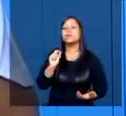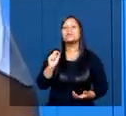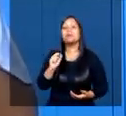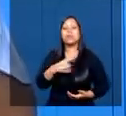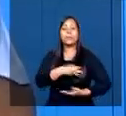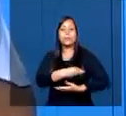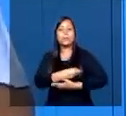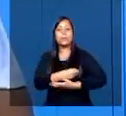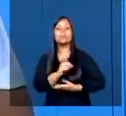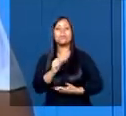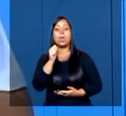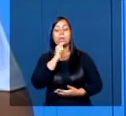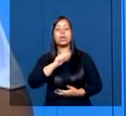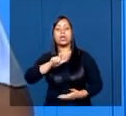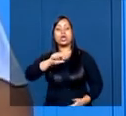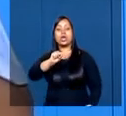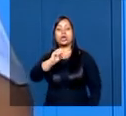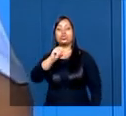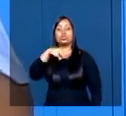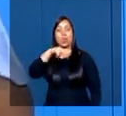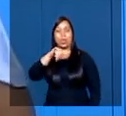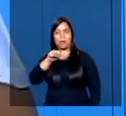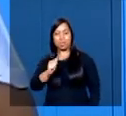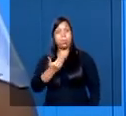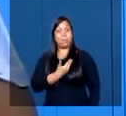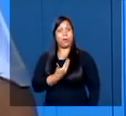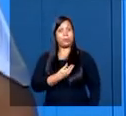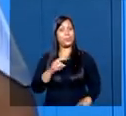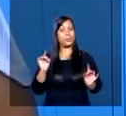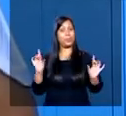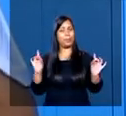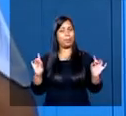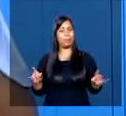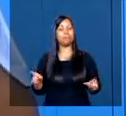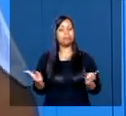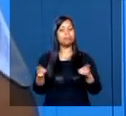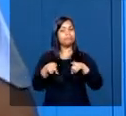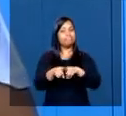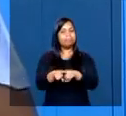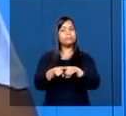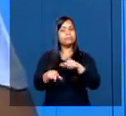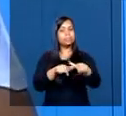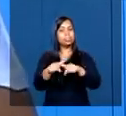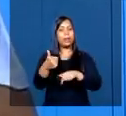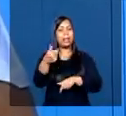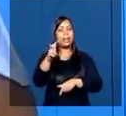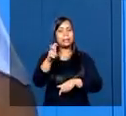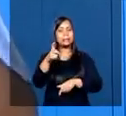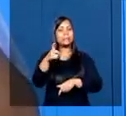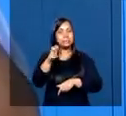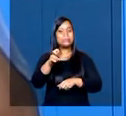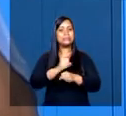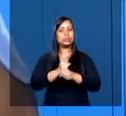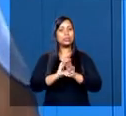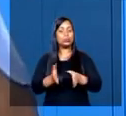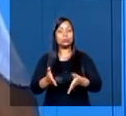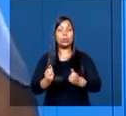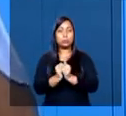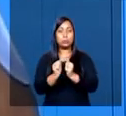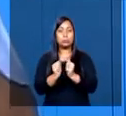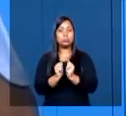aleitamento materno é a Sônia Pimentel, né, que é uma grande amiga, uma parceira de trabalho há mais de 15 anos.